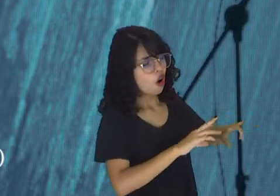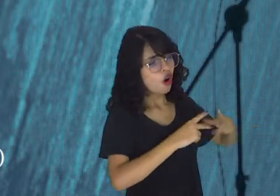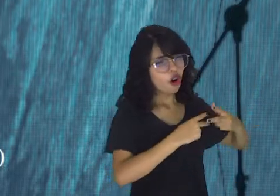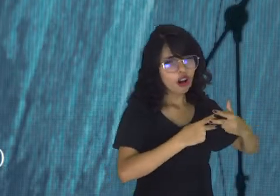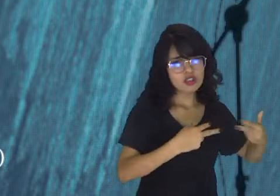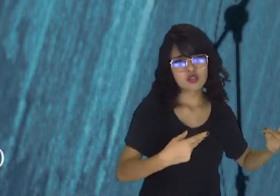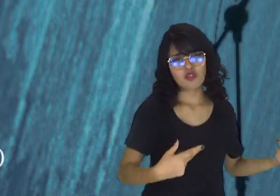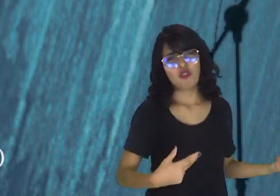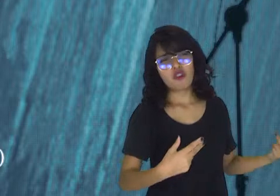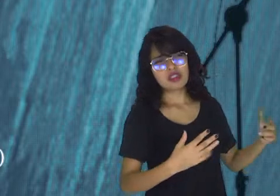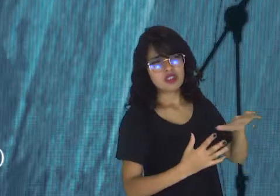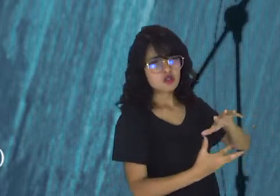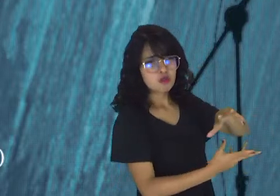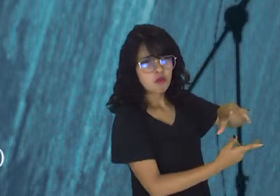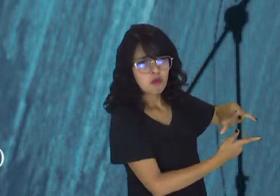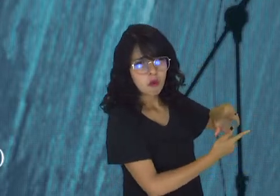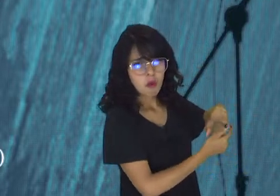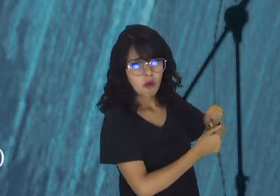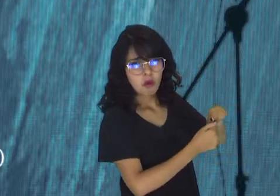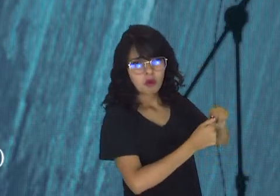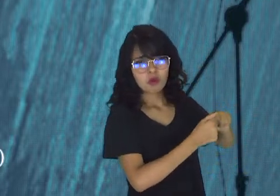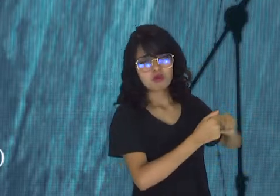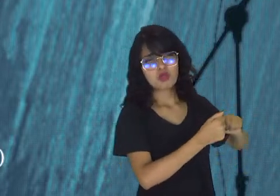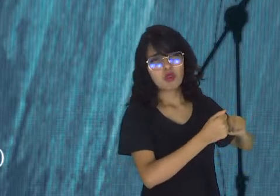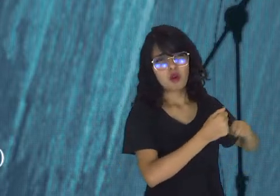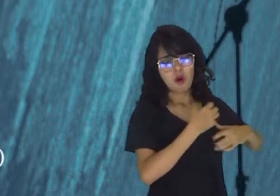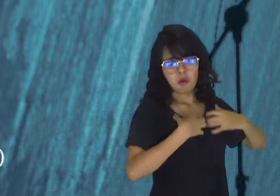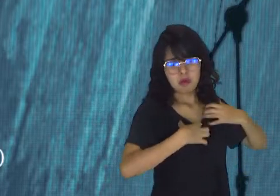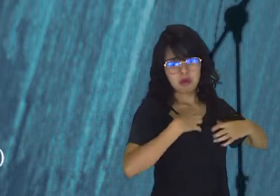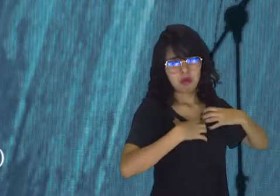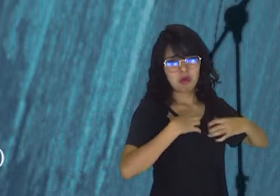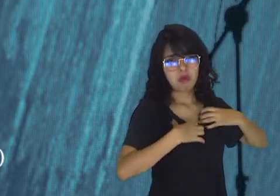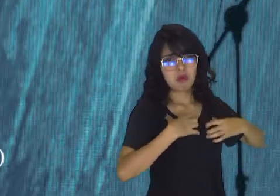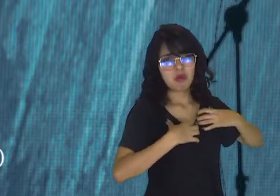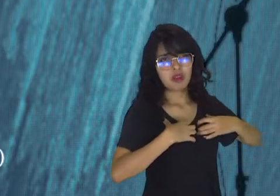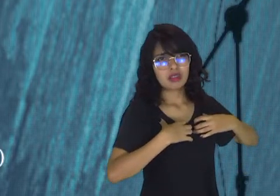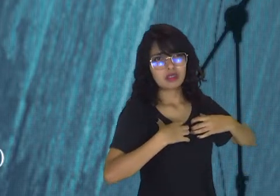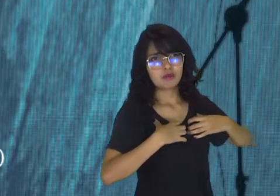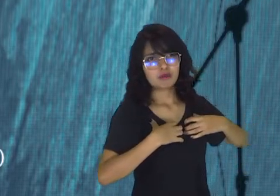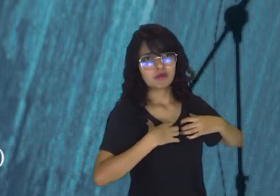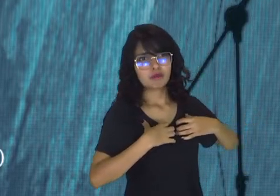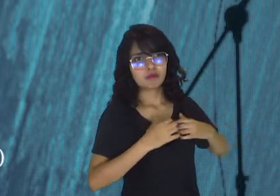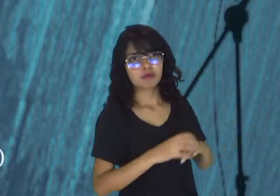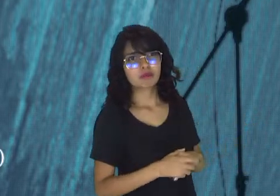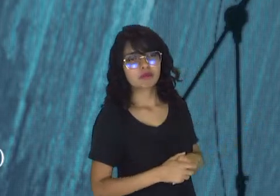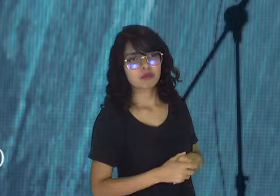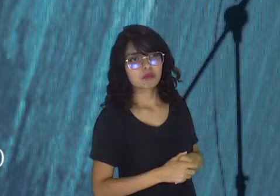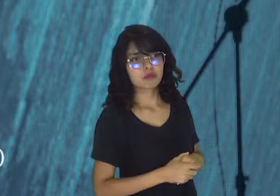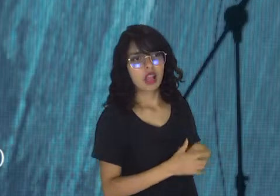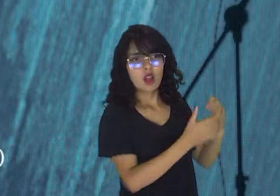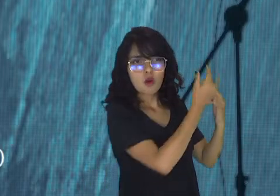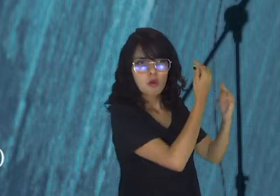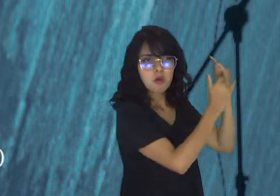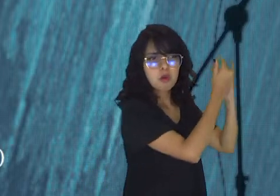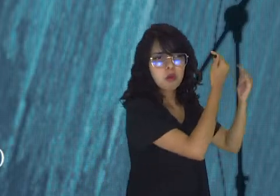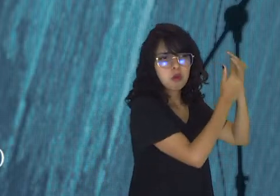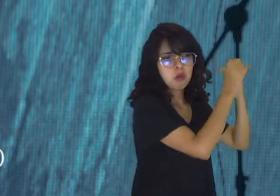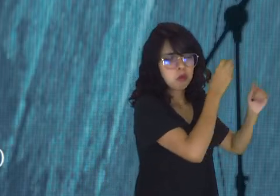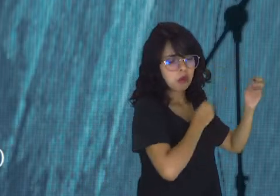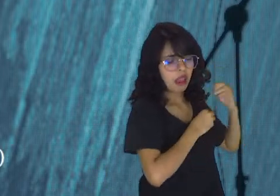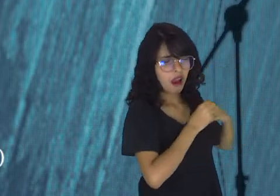e o pecado que tão de perto nos rodeia, e